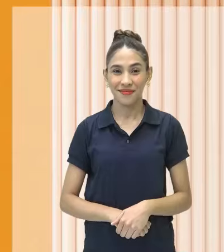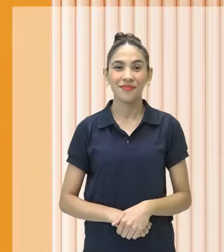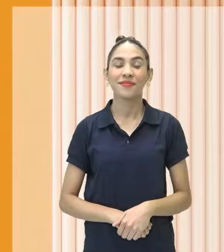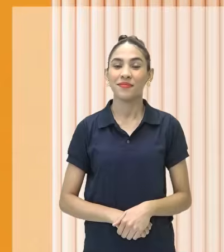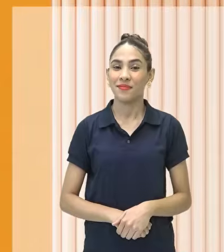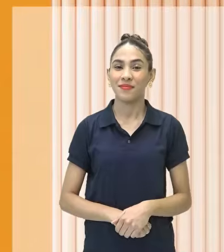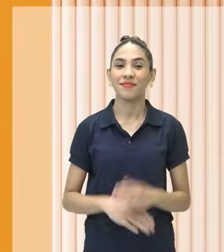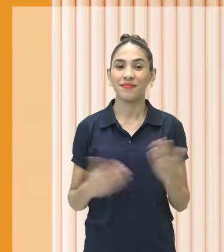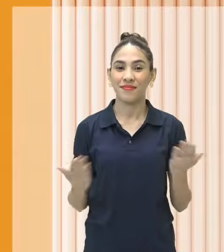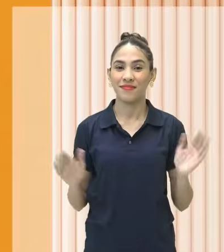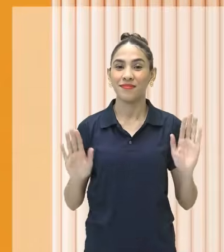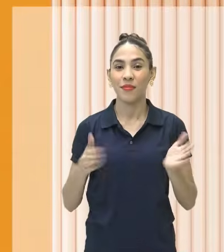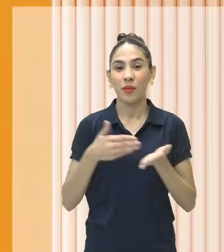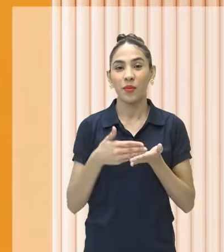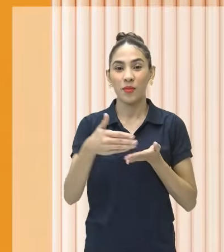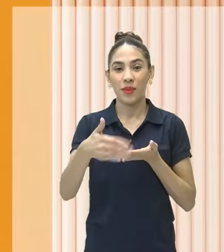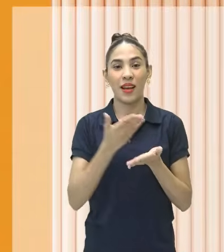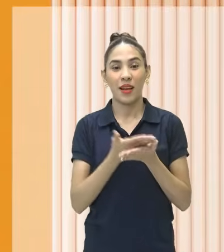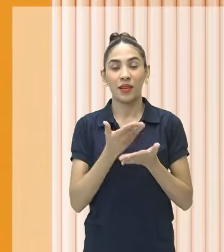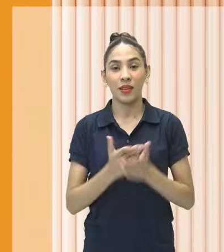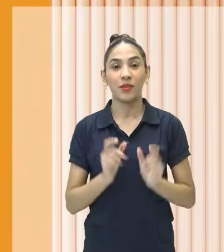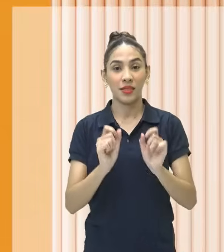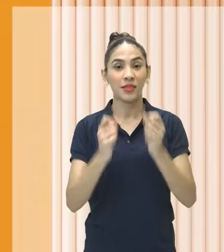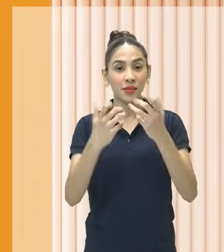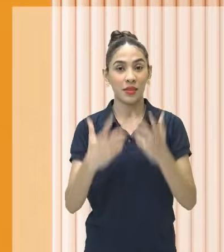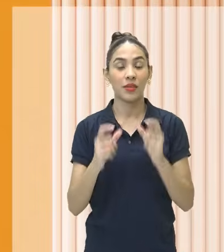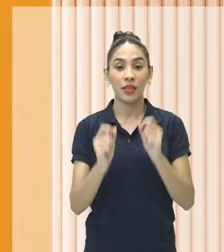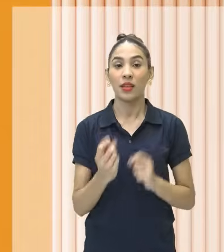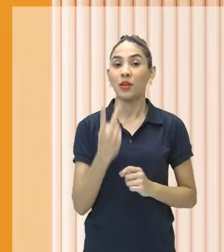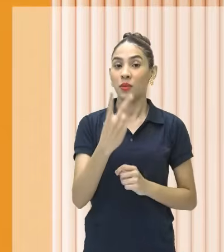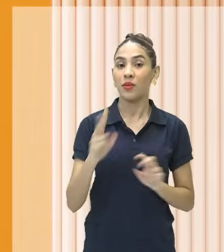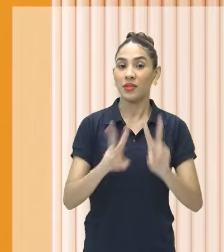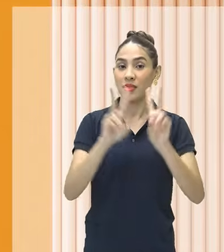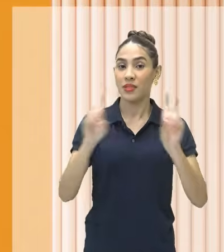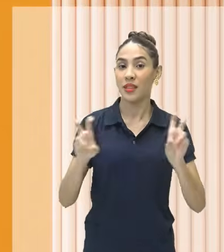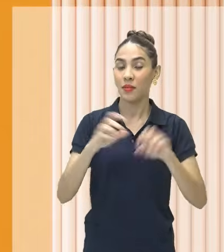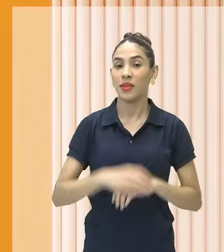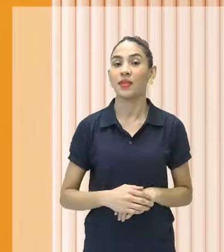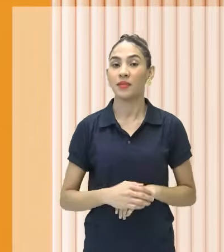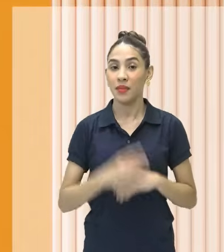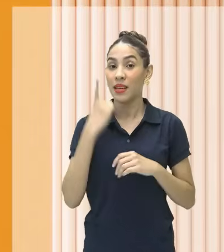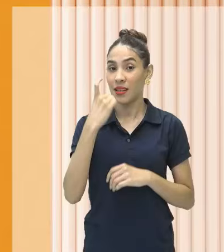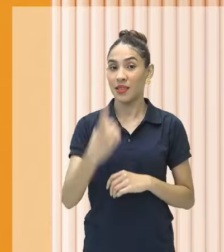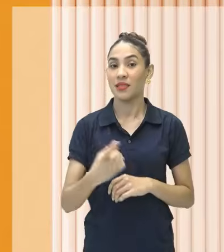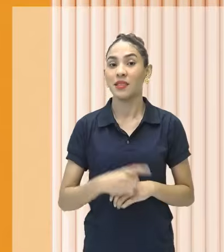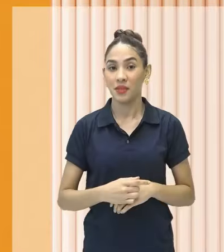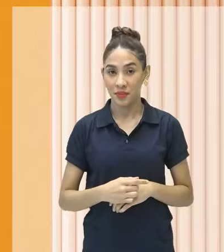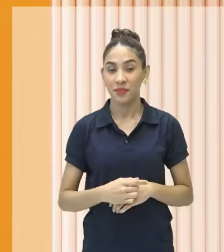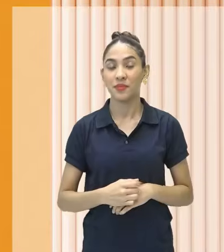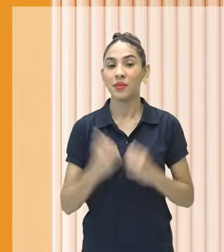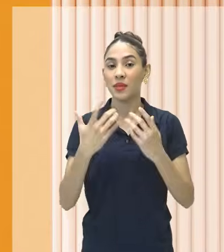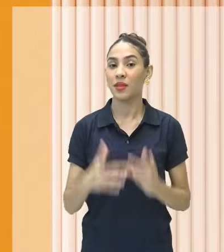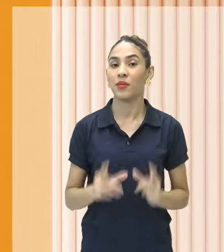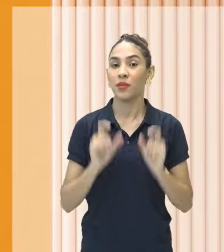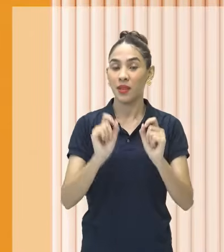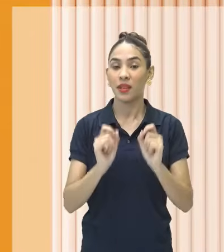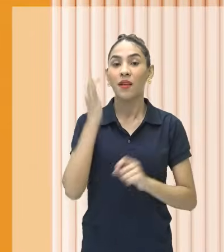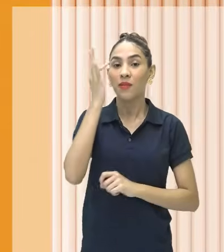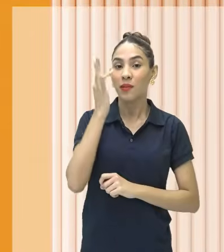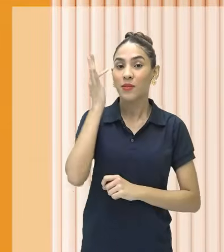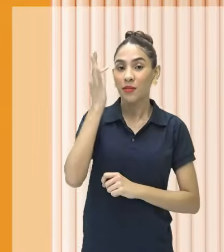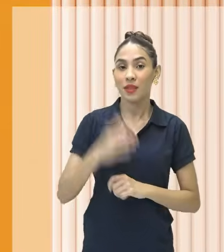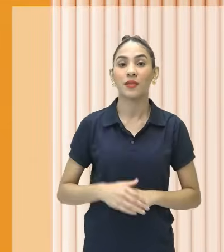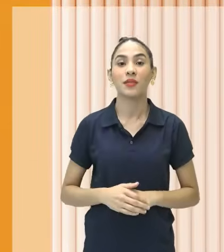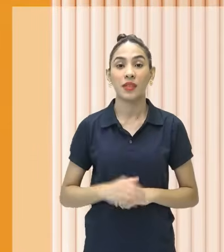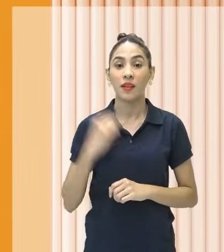Muito bem, pessoal. Então, nessa aula, nós vamos falar sobre dois assuntos muito interessantes, né? Nós vamos falar da